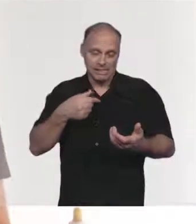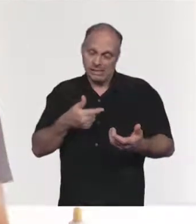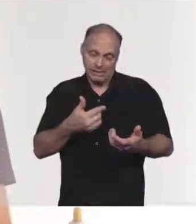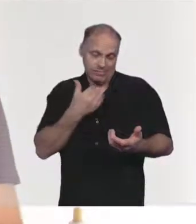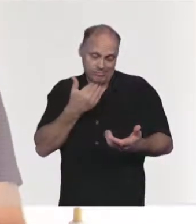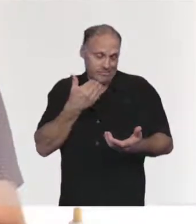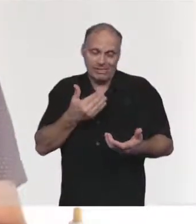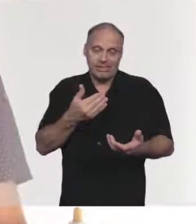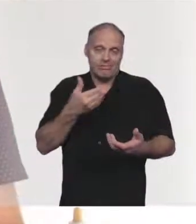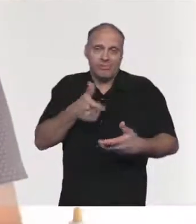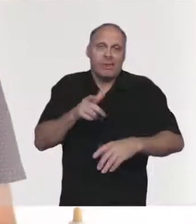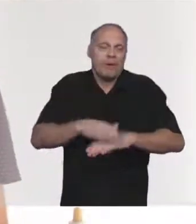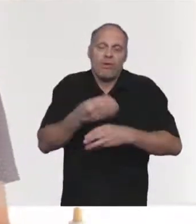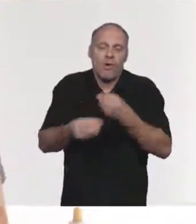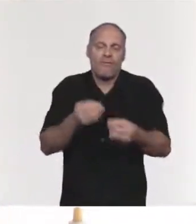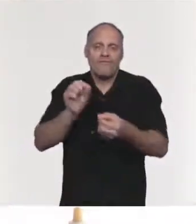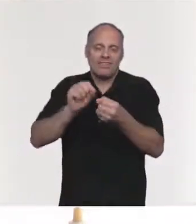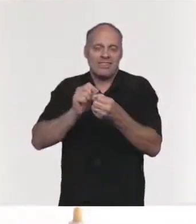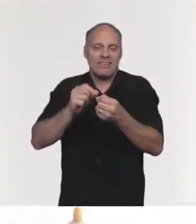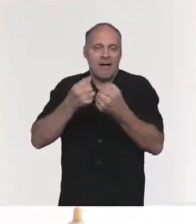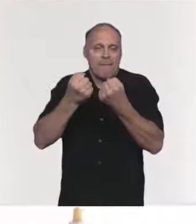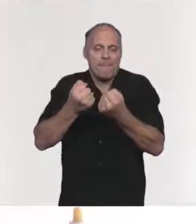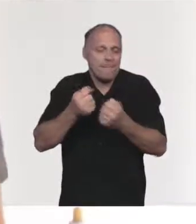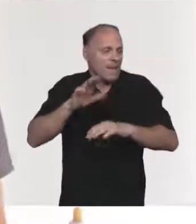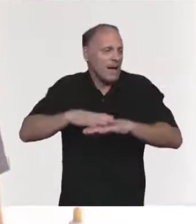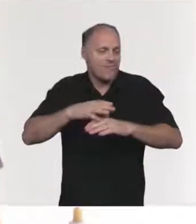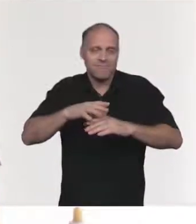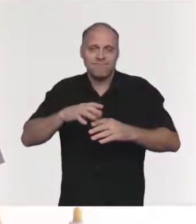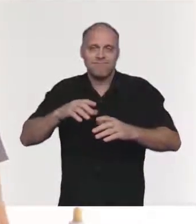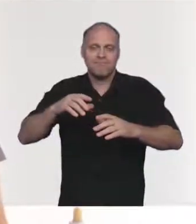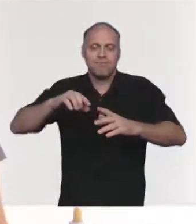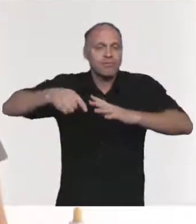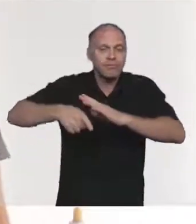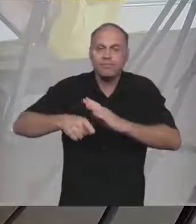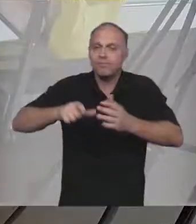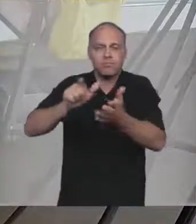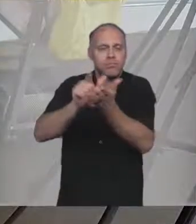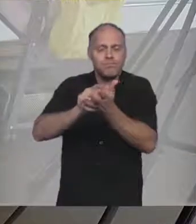e aquilo começou a se tornar quase